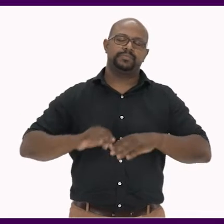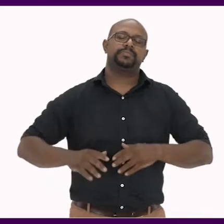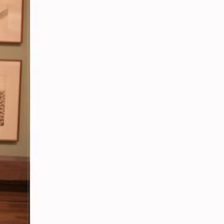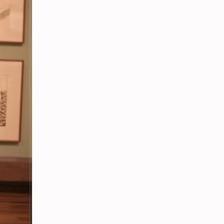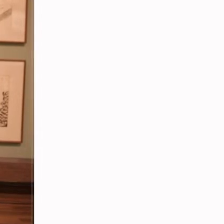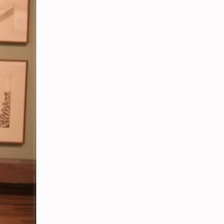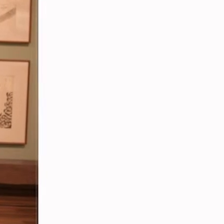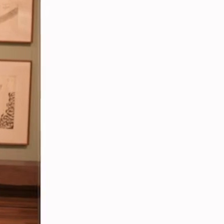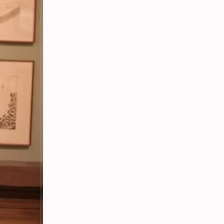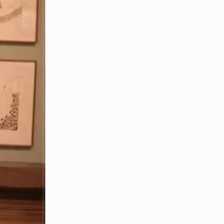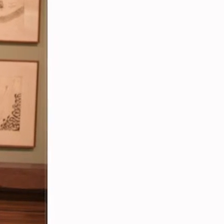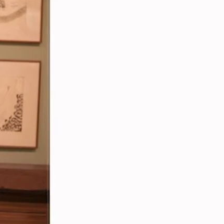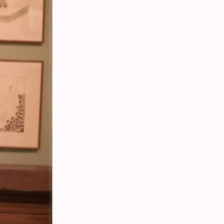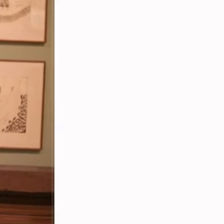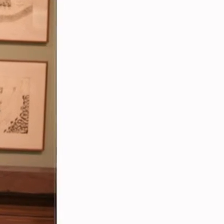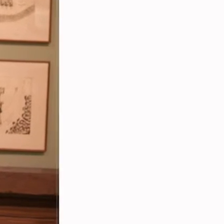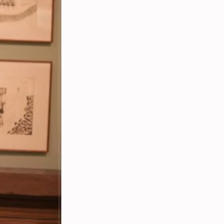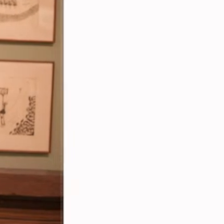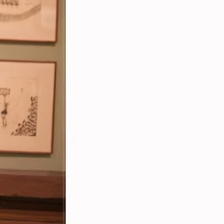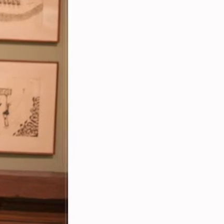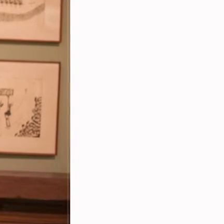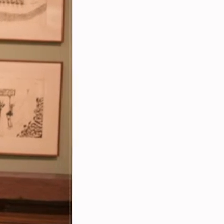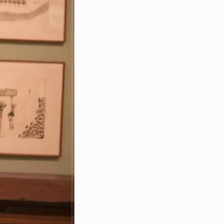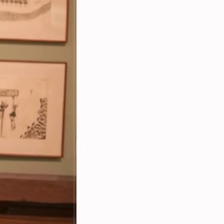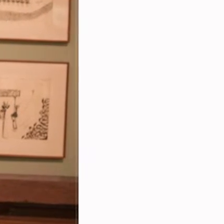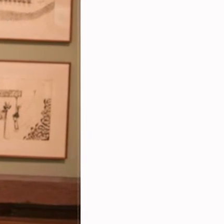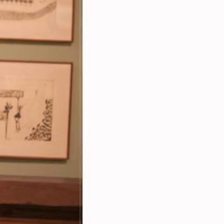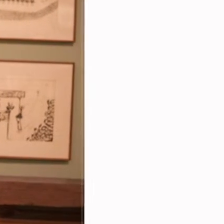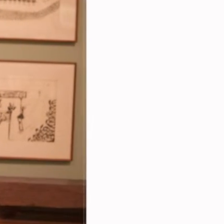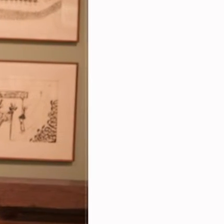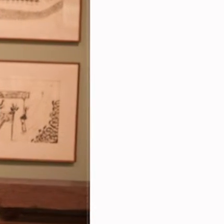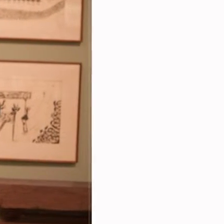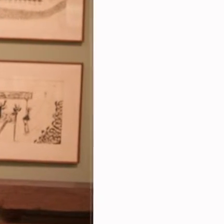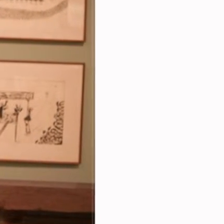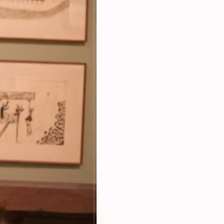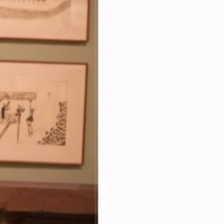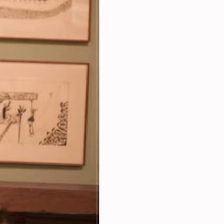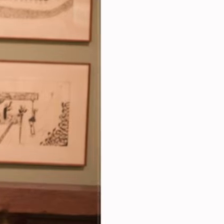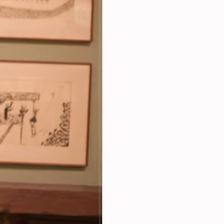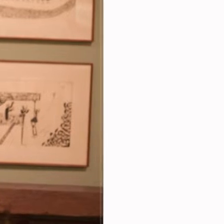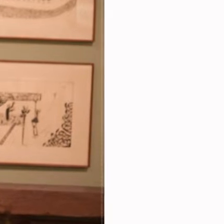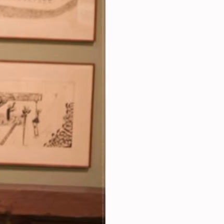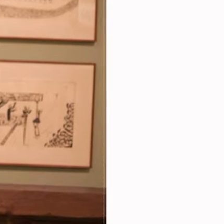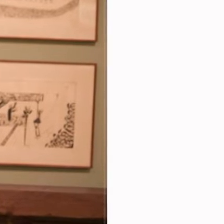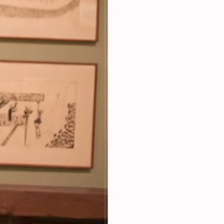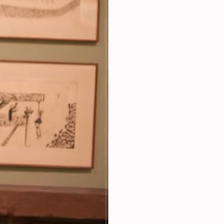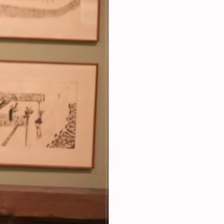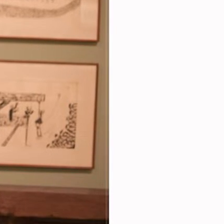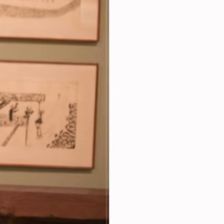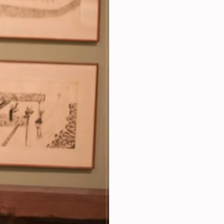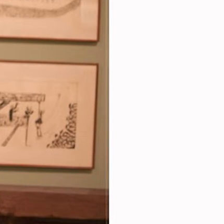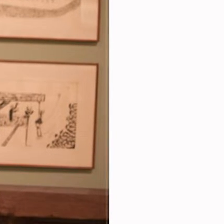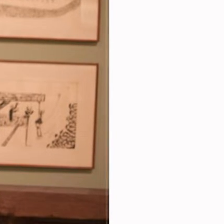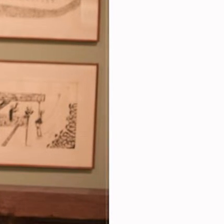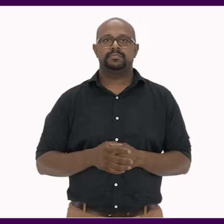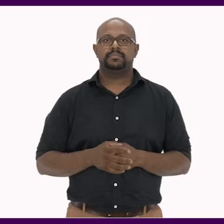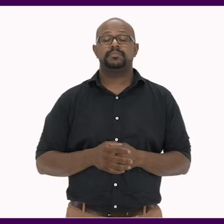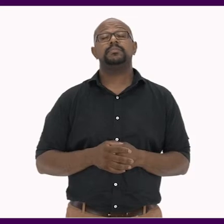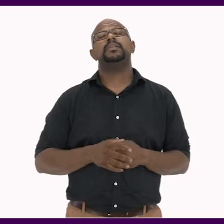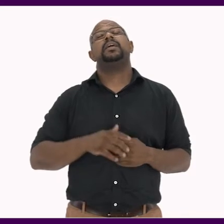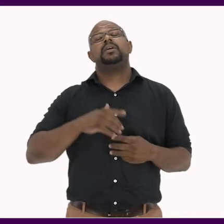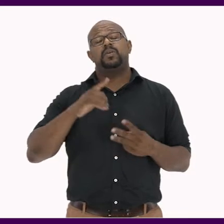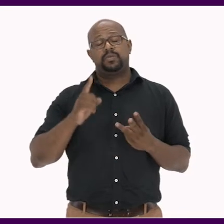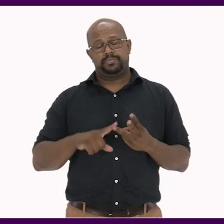exposição. Mulher em cadeira de rodas virada para a esquerda olha para quadros que estão em uma parede ao fundo.